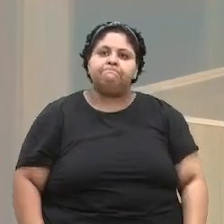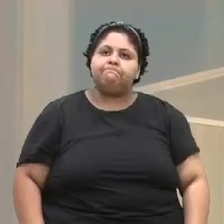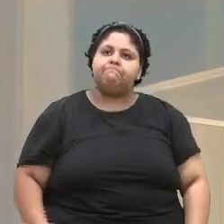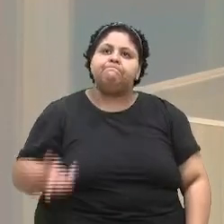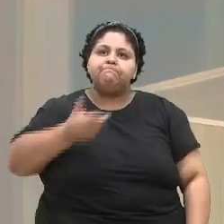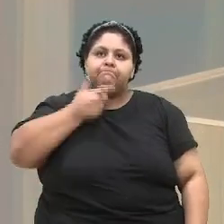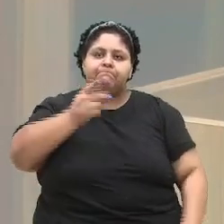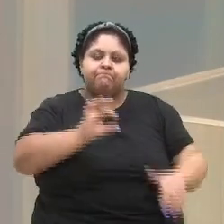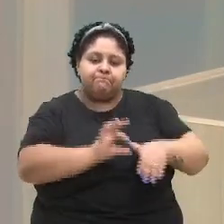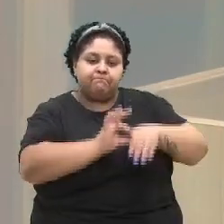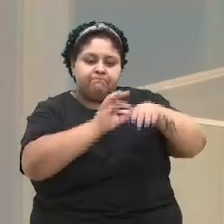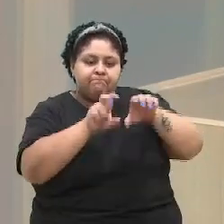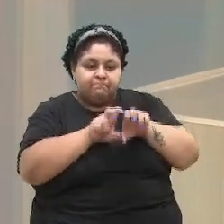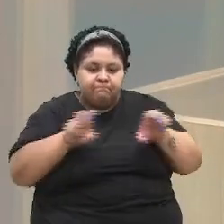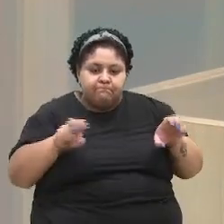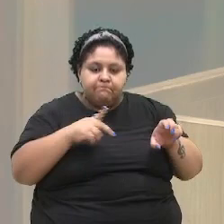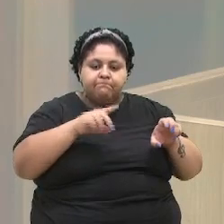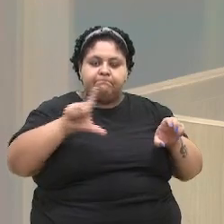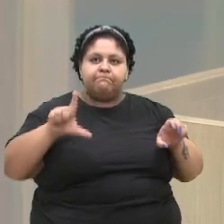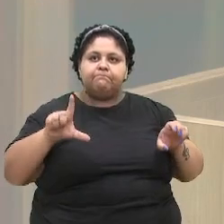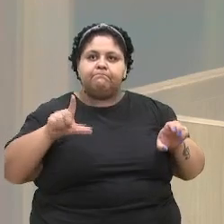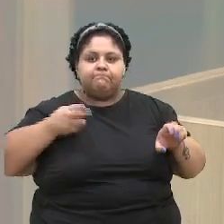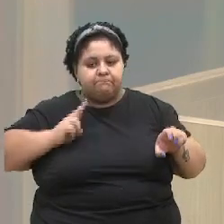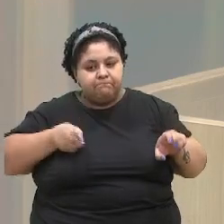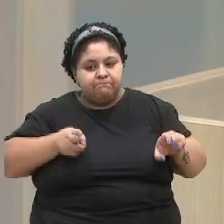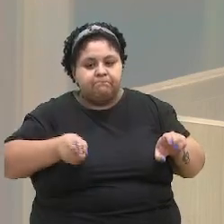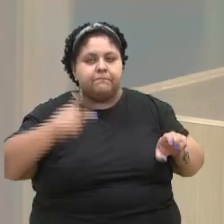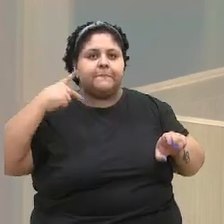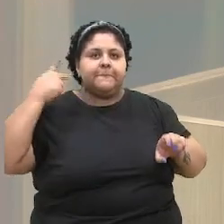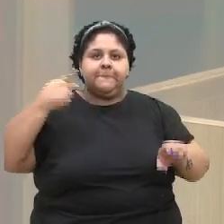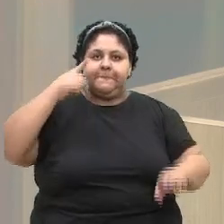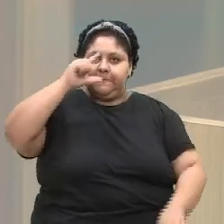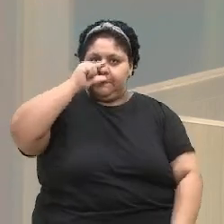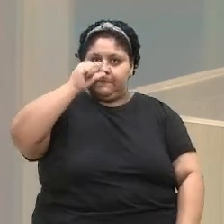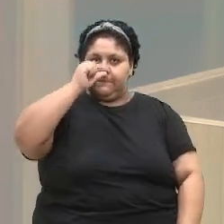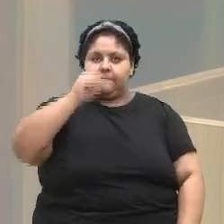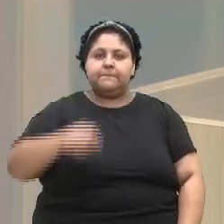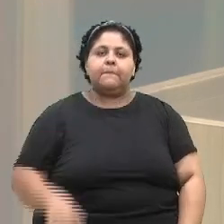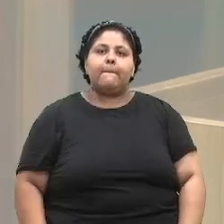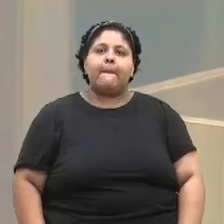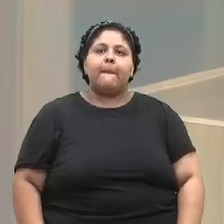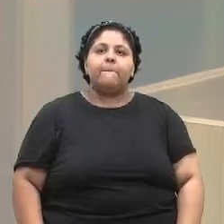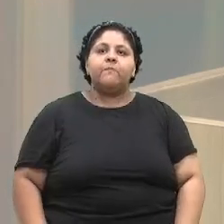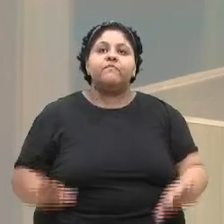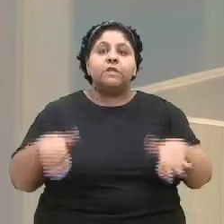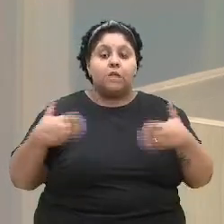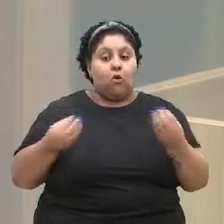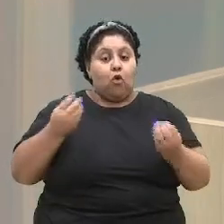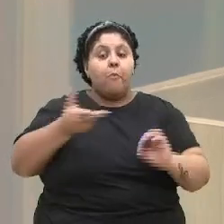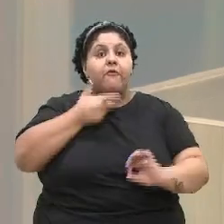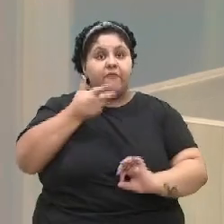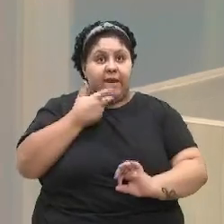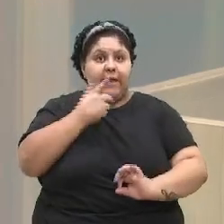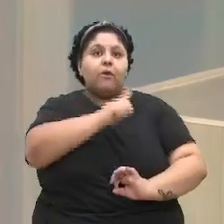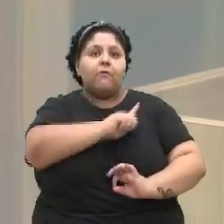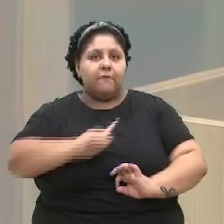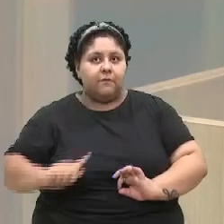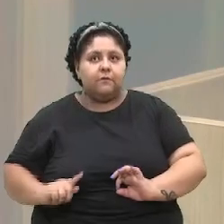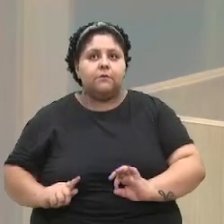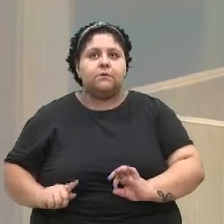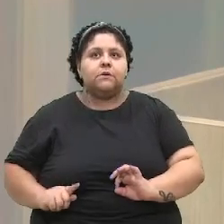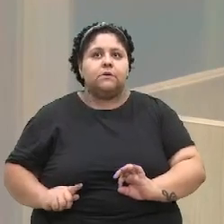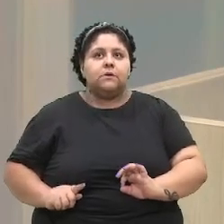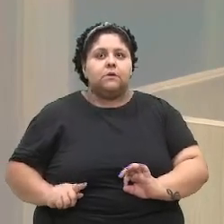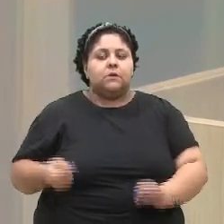Declaração de líder a bancada do pl segue na Tribuna Vereador Sandro Fantin então como eu disse Senhor Governador p a mão